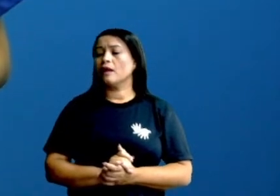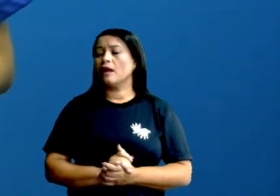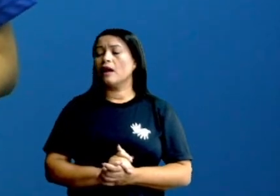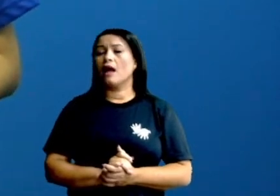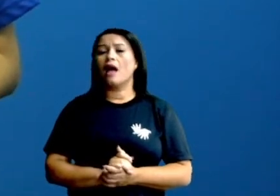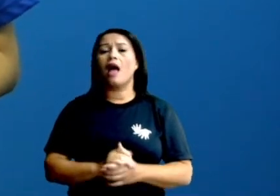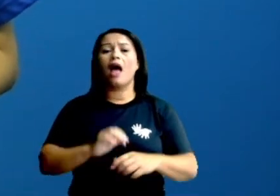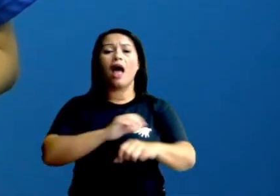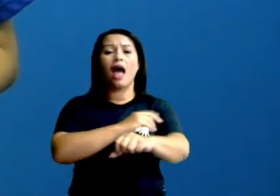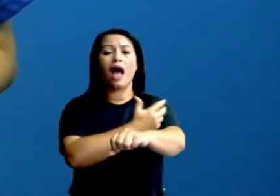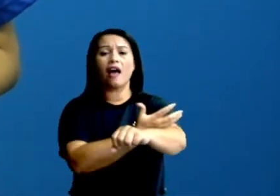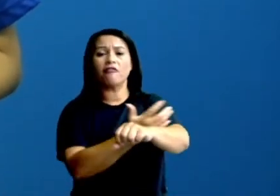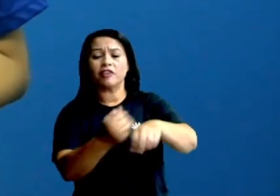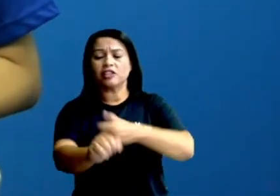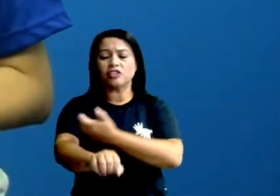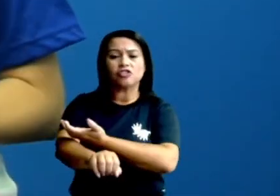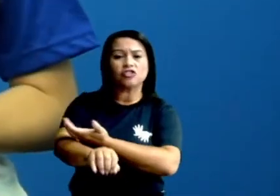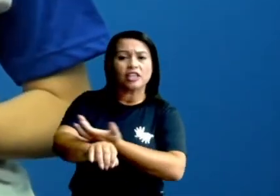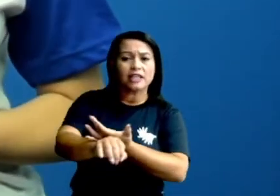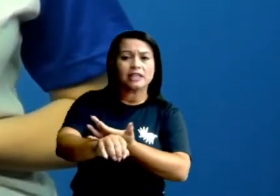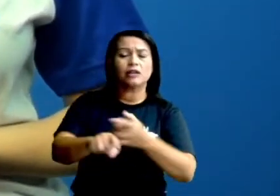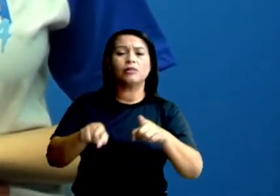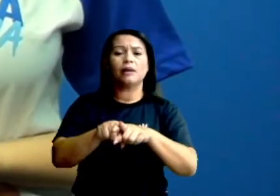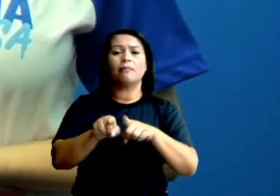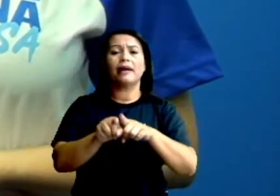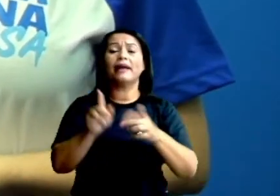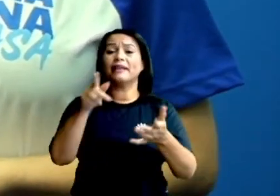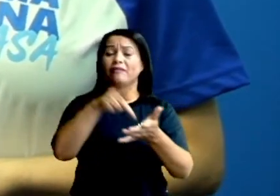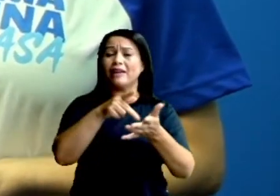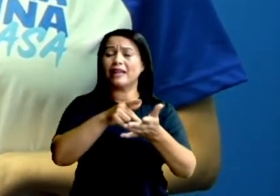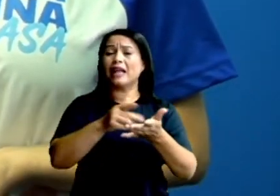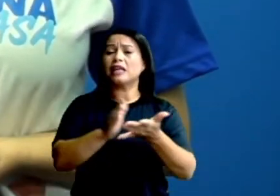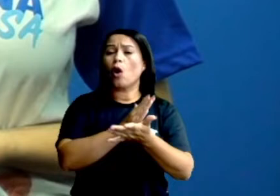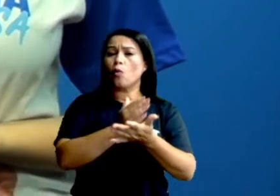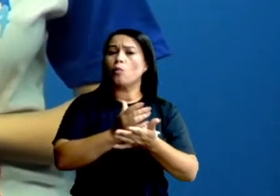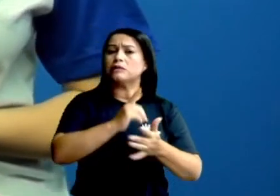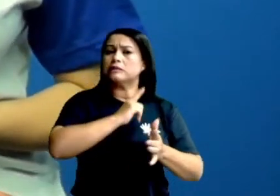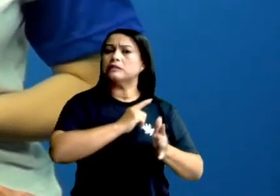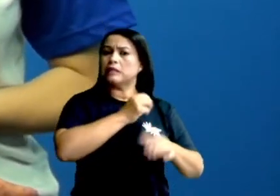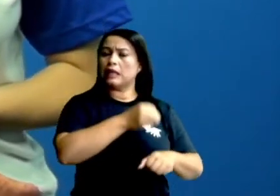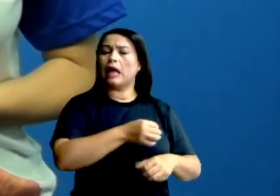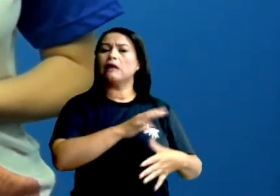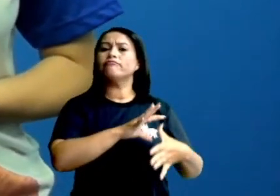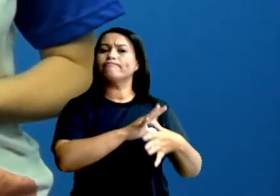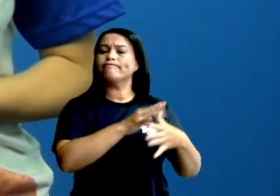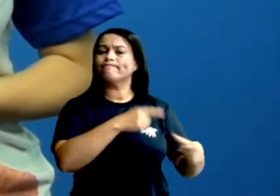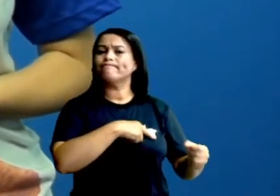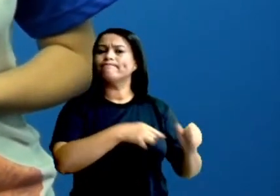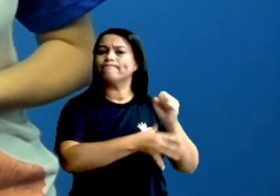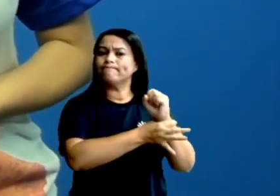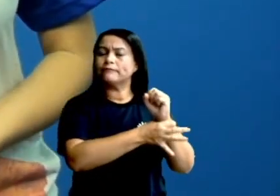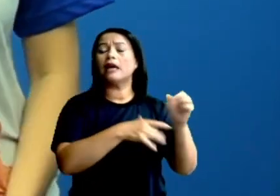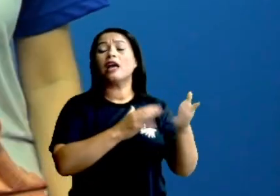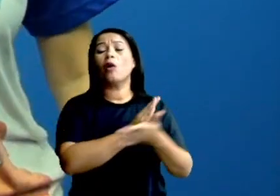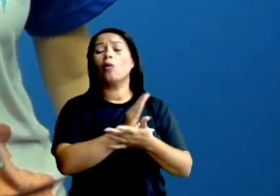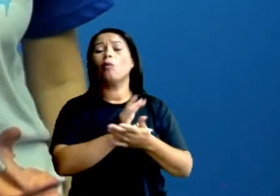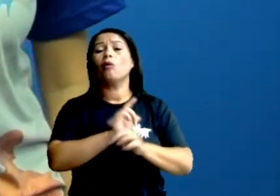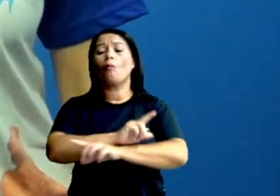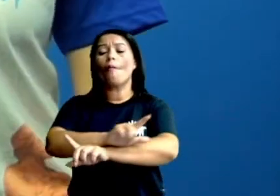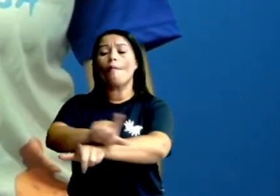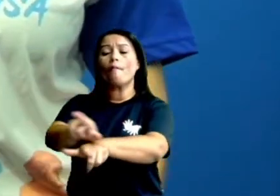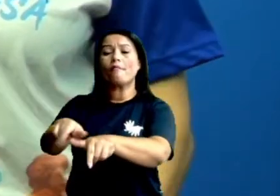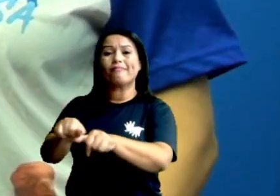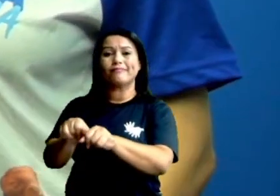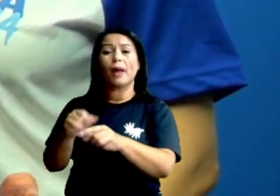A vegetação original e devastada. A região teve a sua vegetação original devastada pela ação